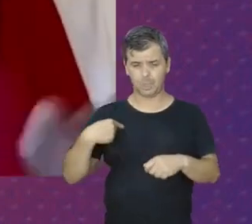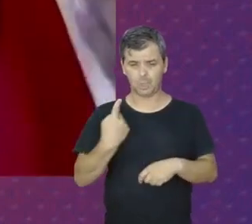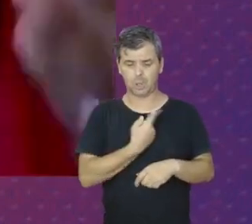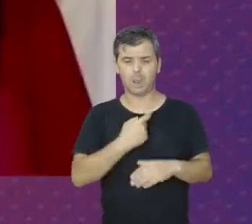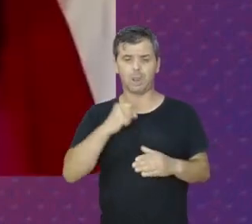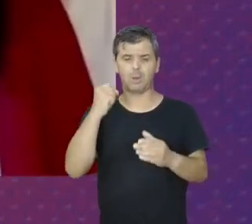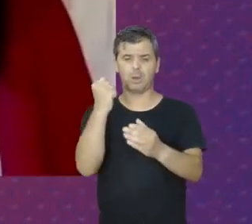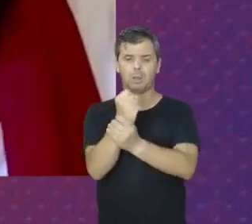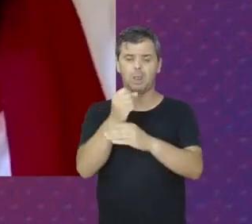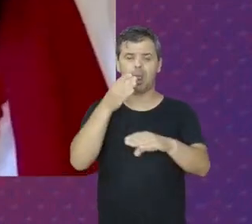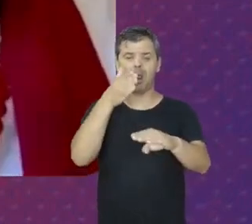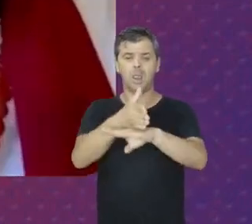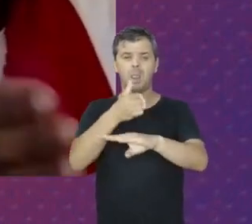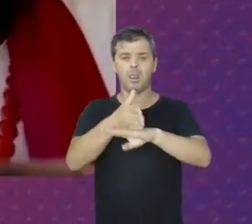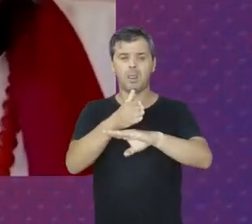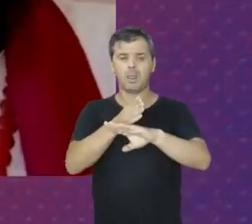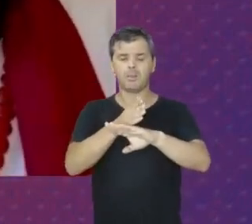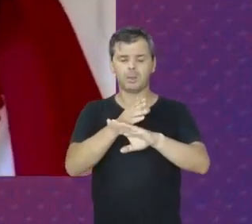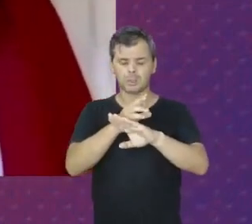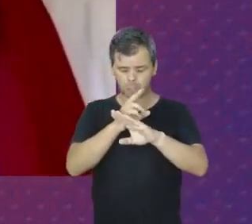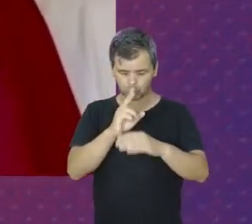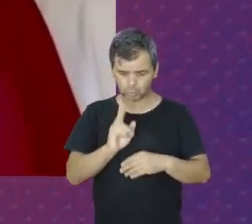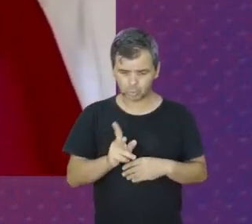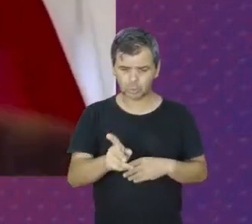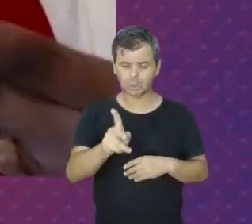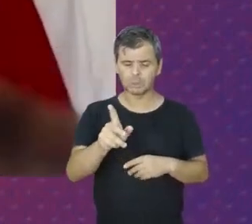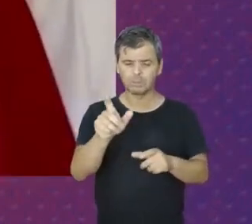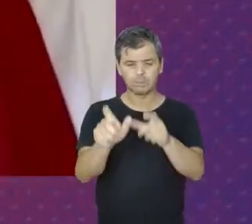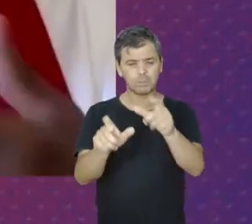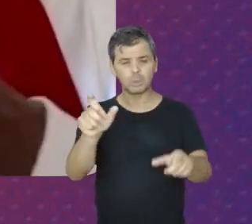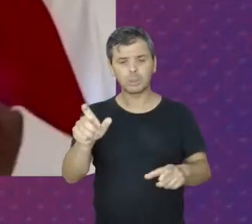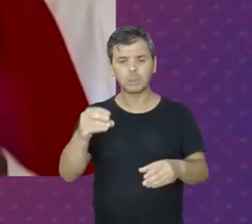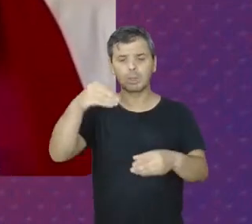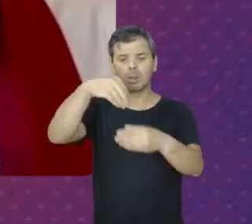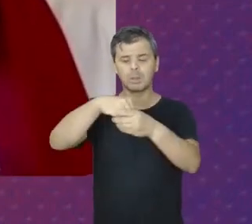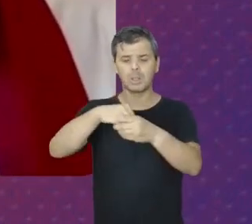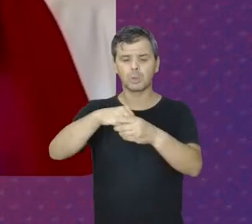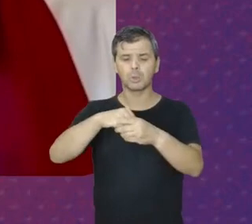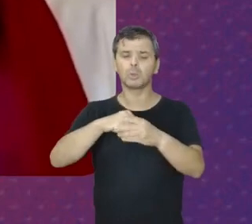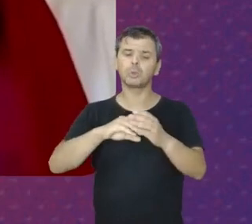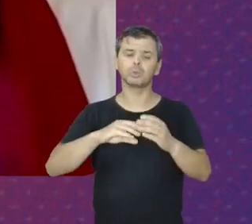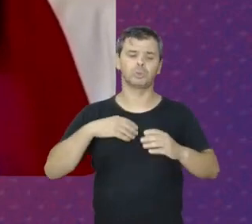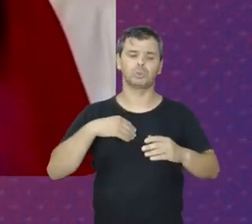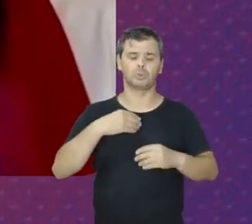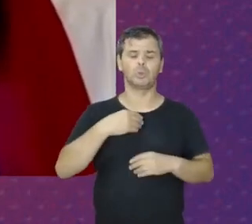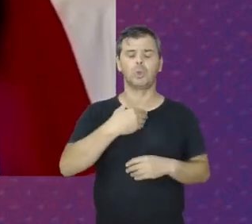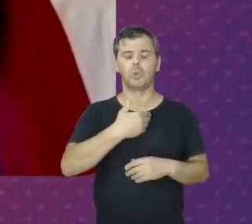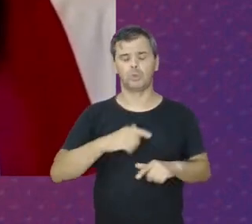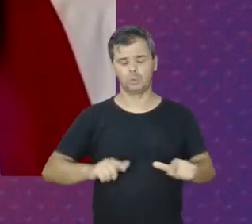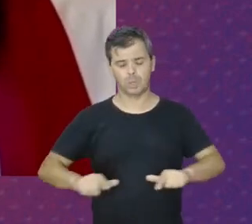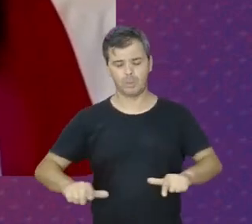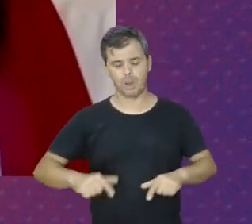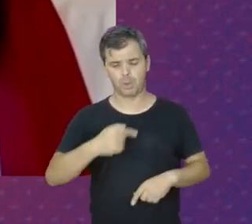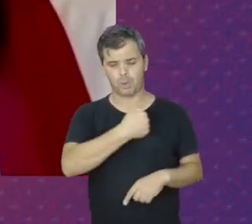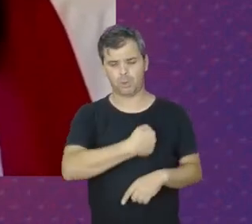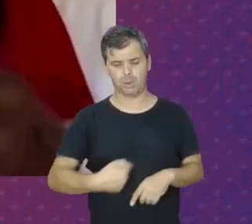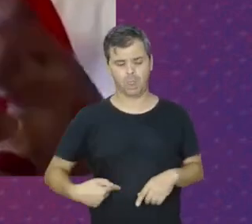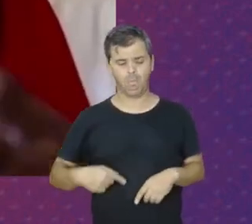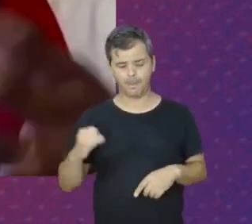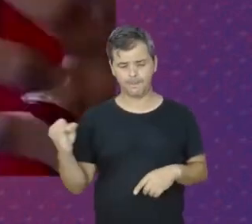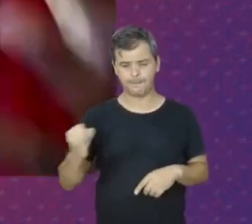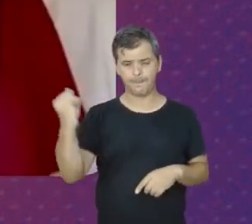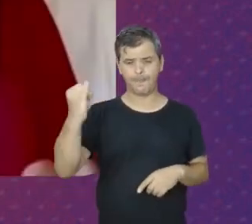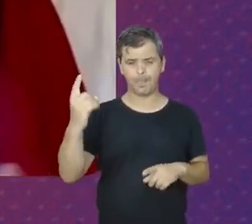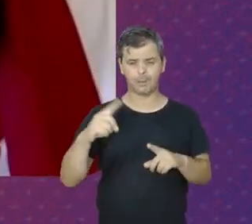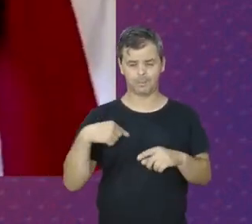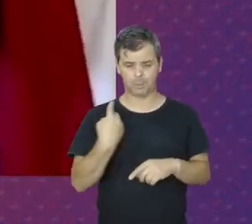garantir a entrada e a permanência dessas pessoas no serviço público. é importante demais para nós. É